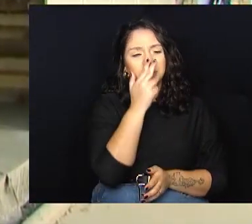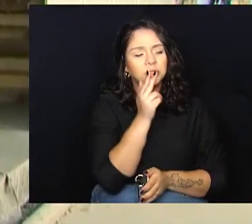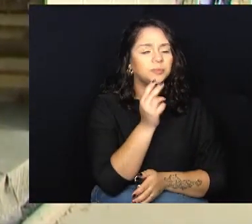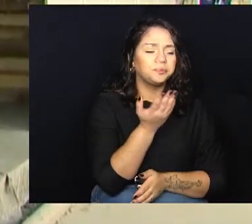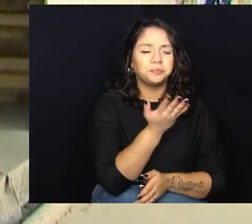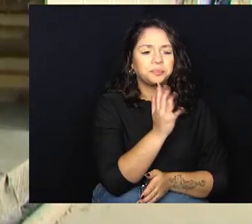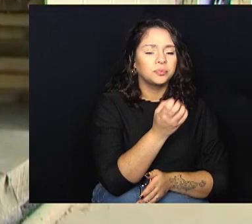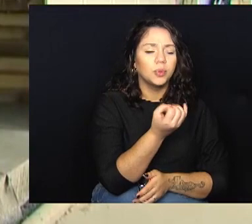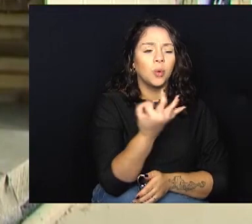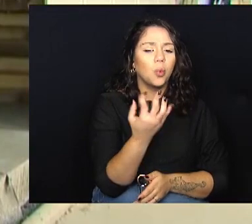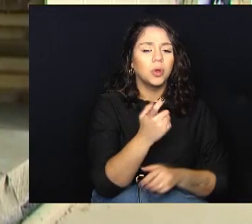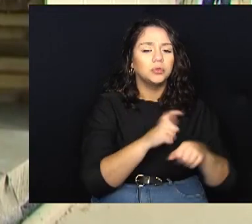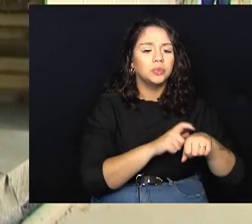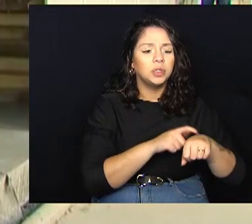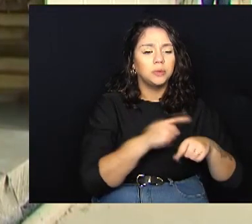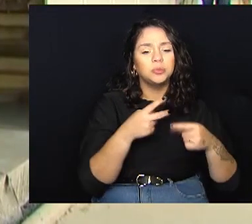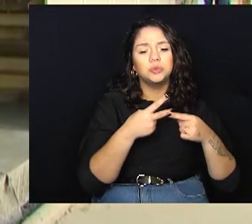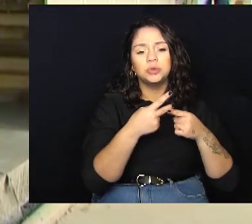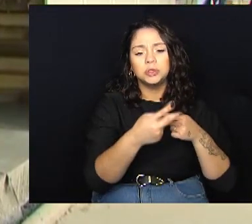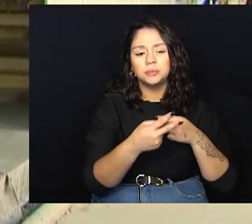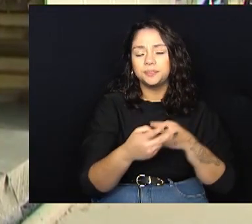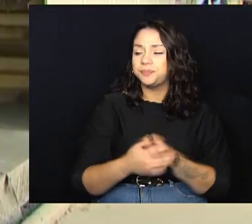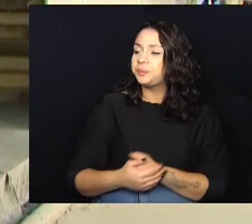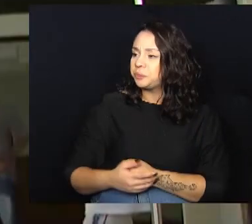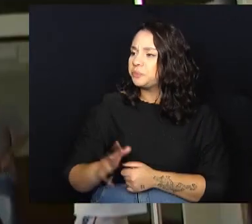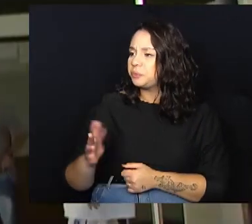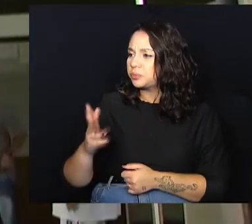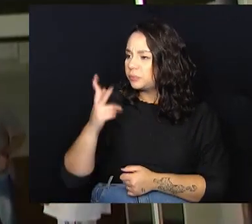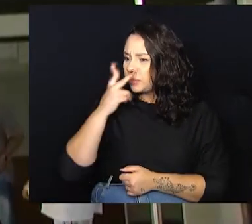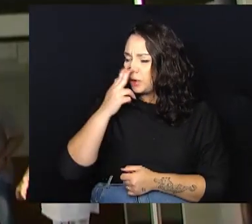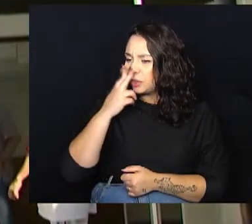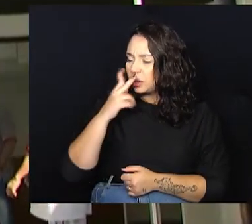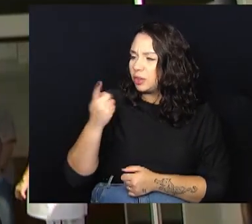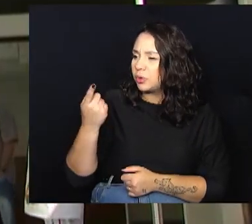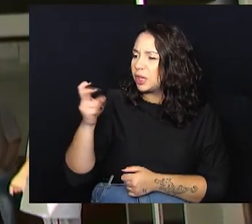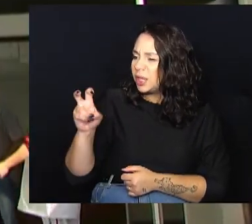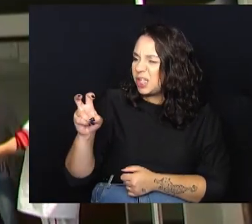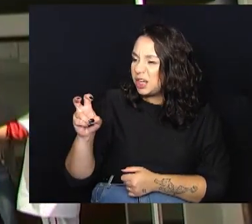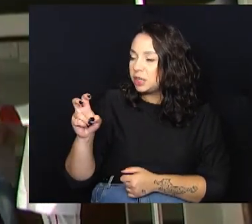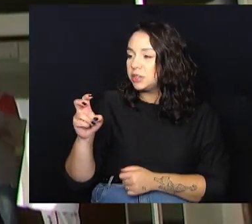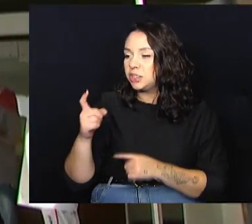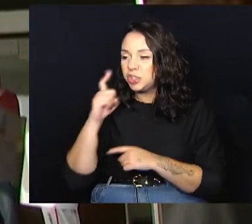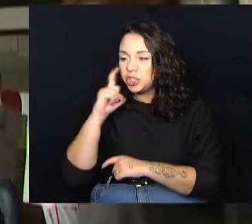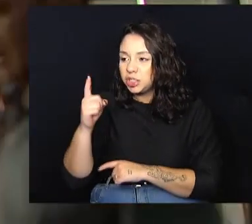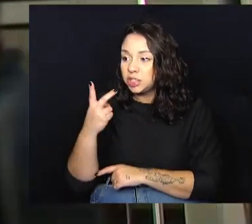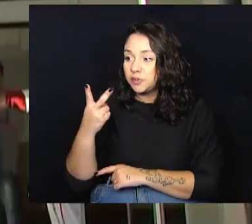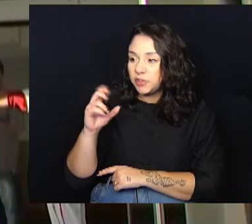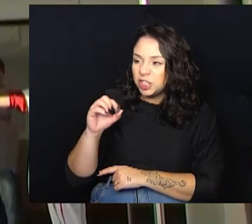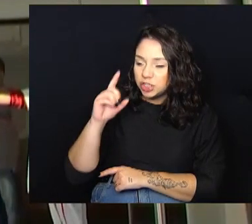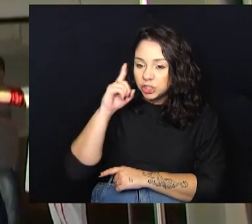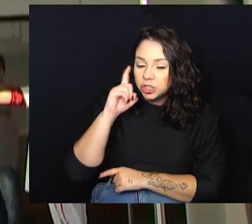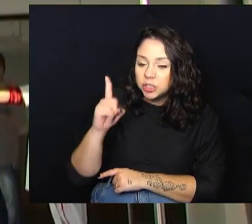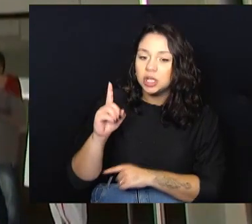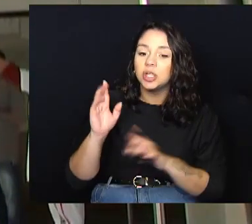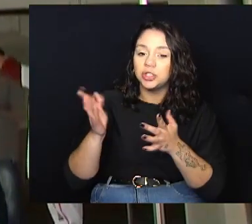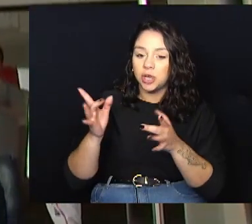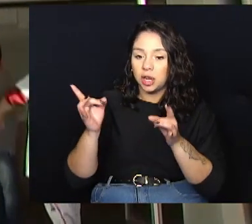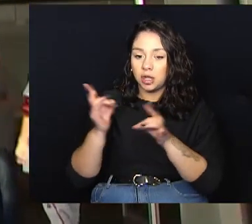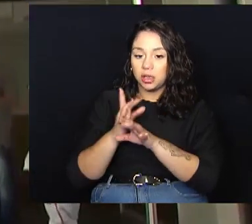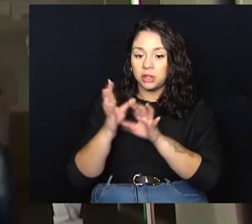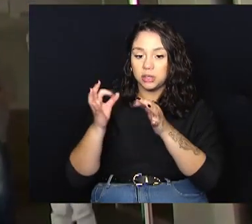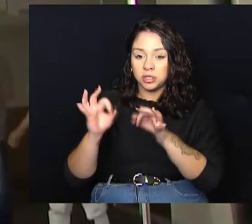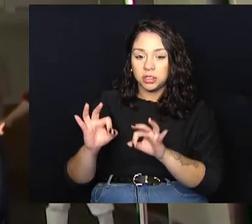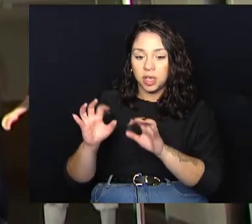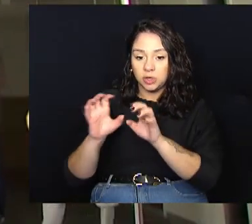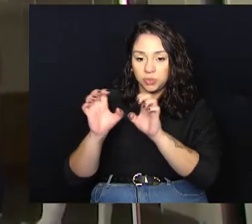Adriano umas duas semanas no máximo eu acho que nós vamos instalados lá bem instalados